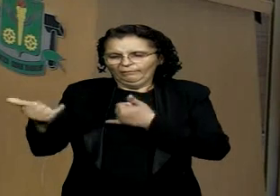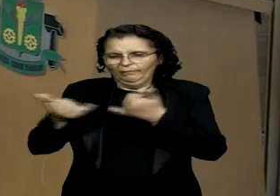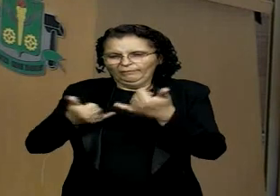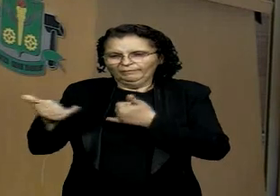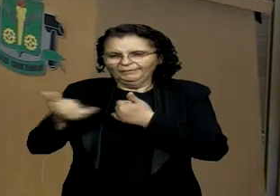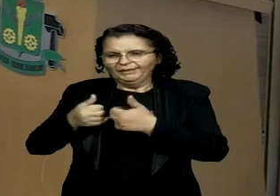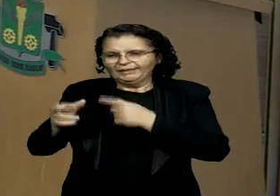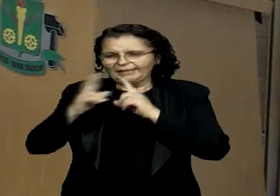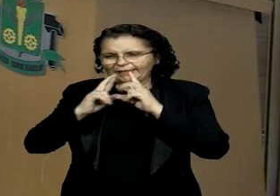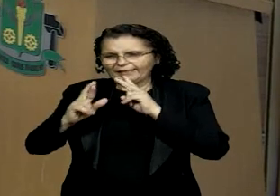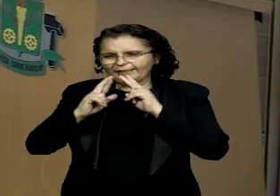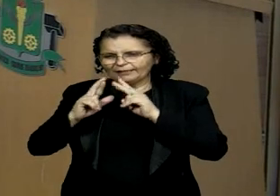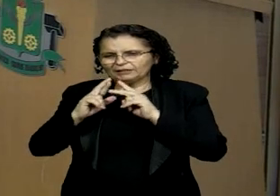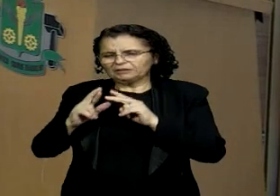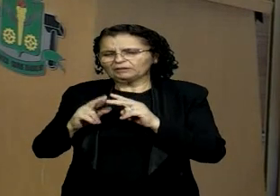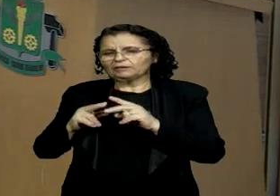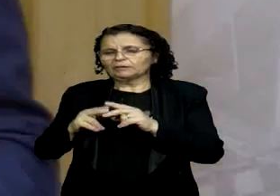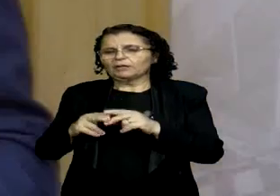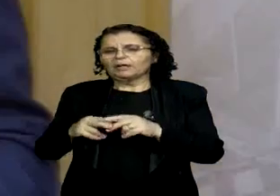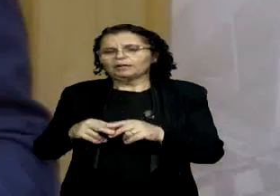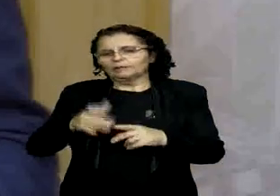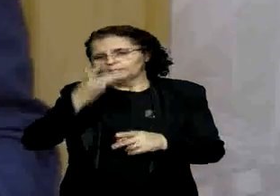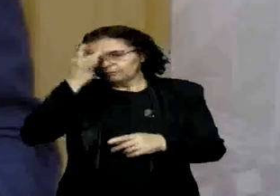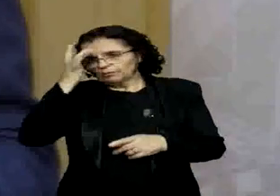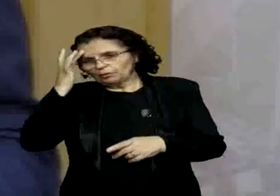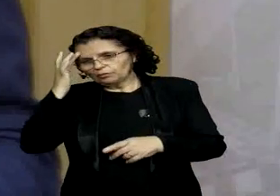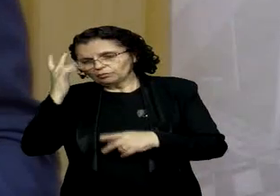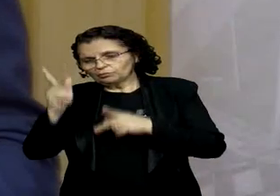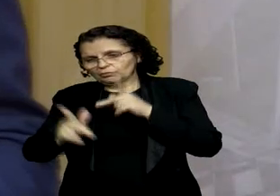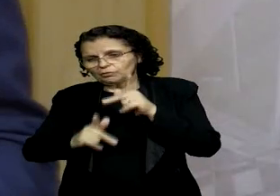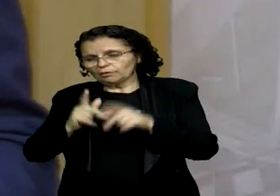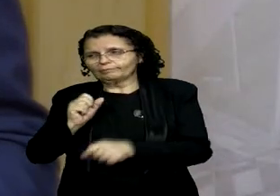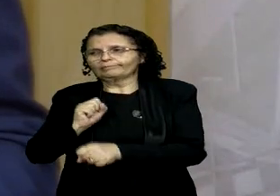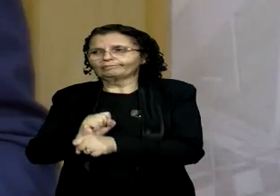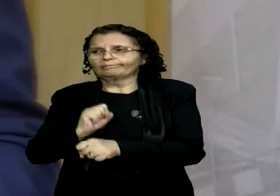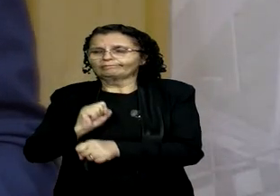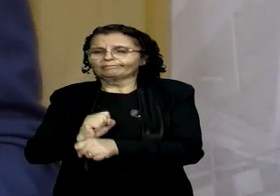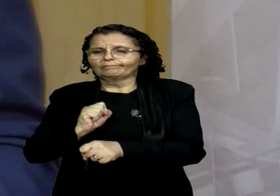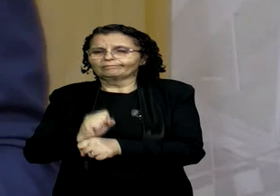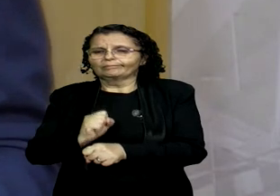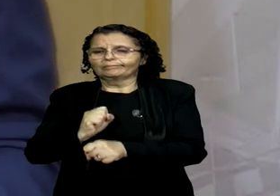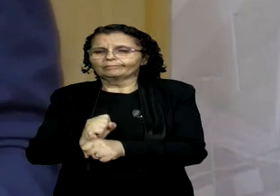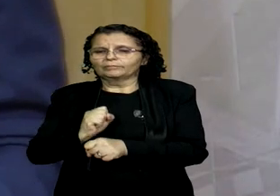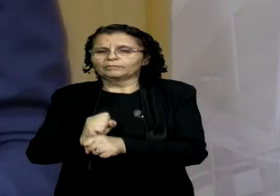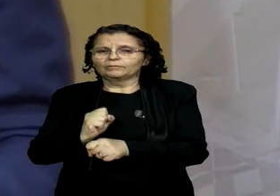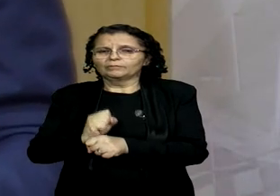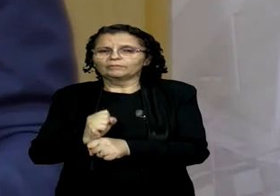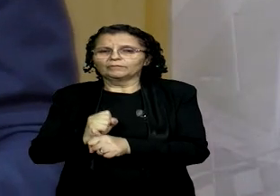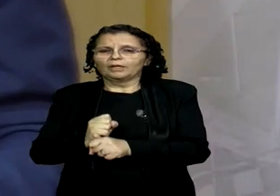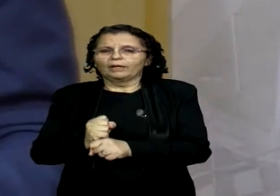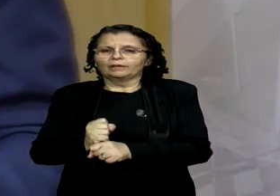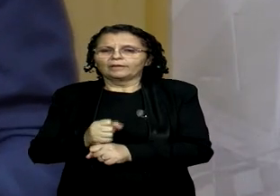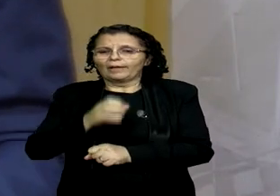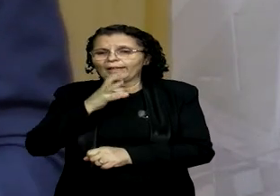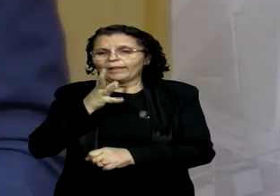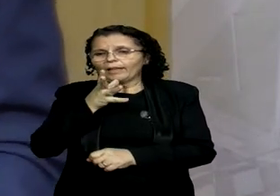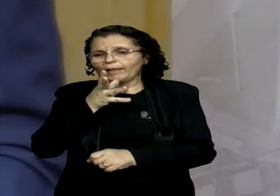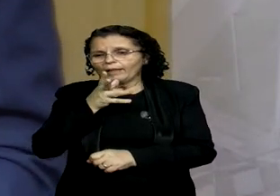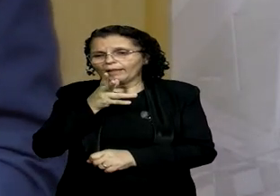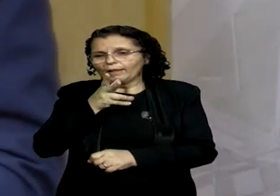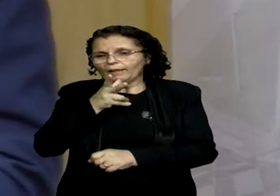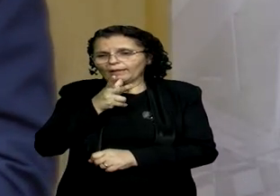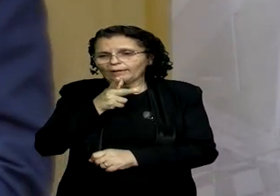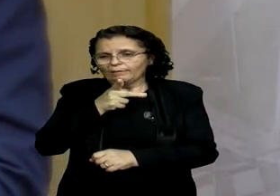constantes reclamações de munícipes que aguardam por um período considerável de